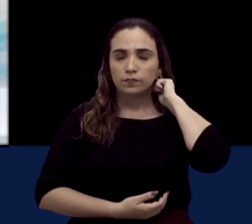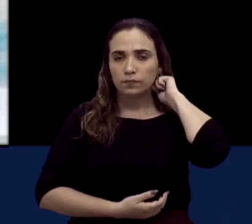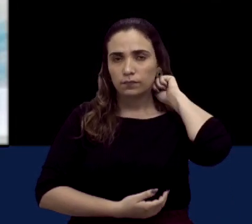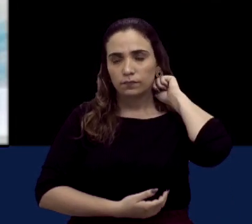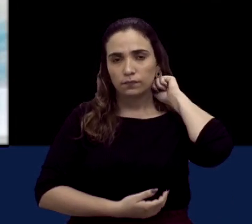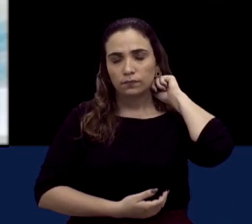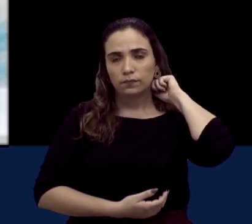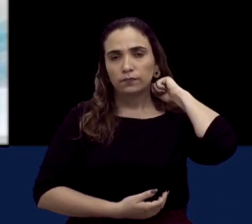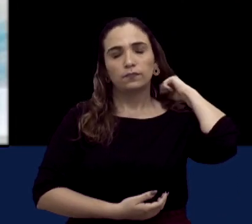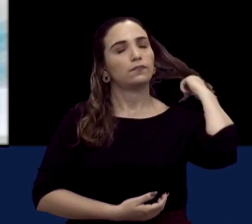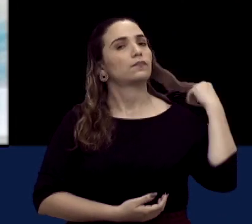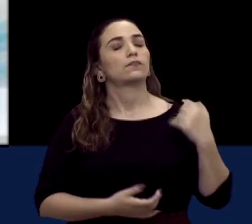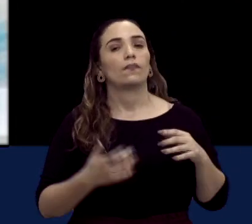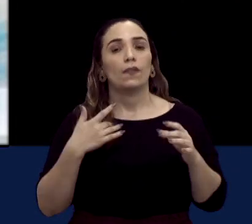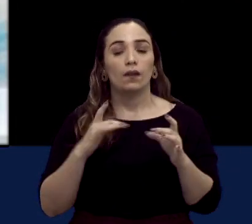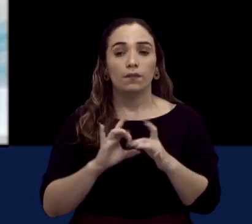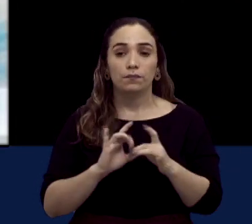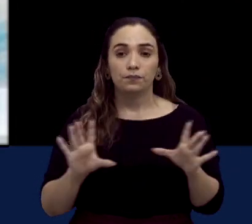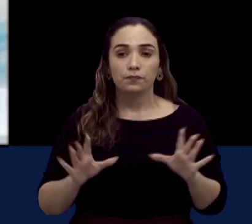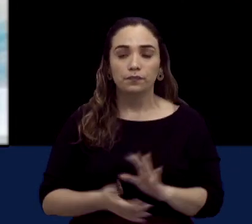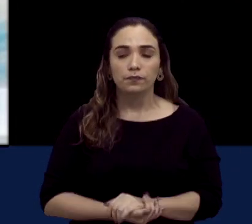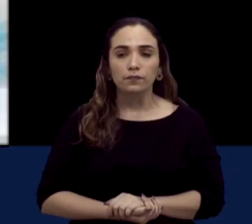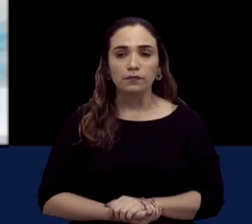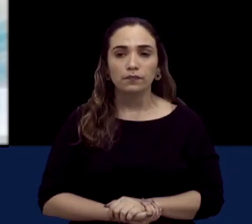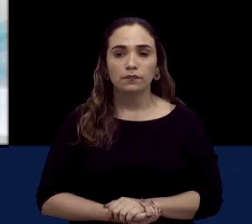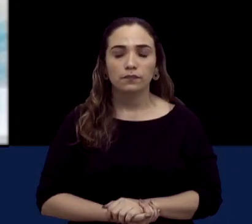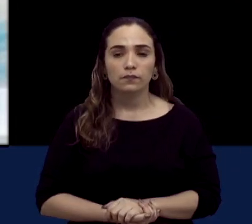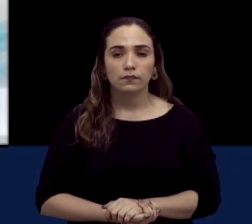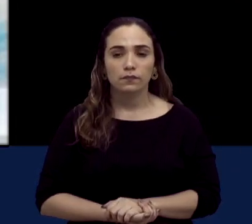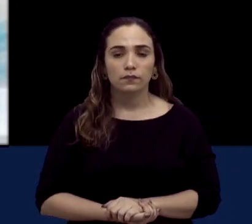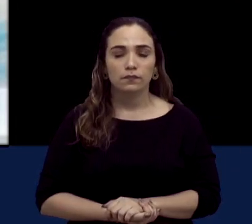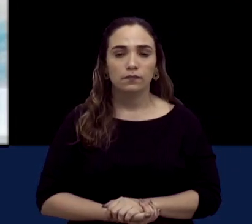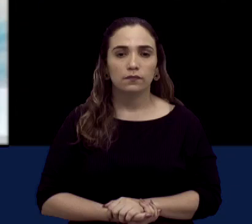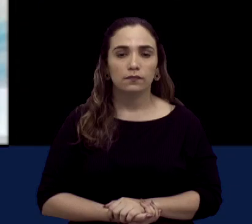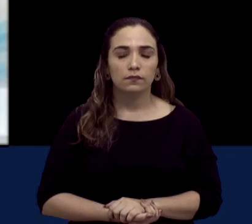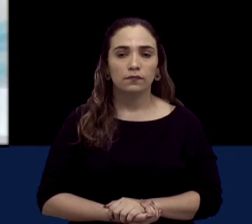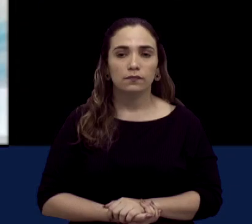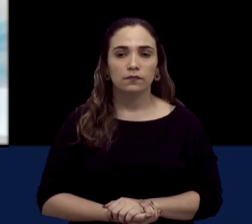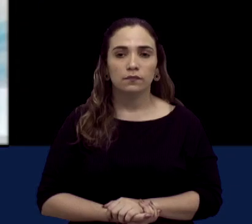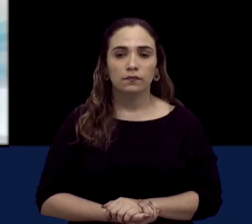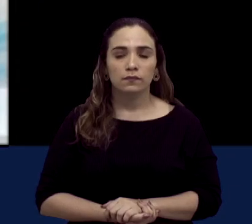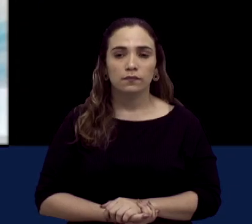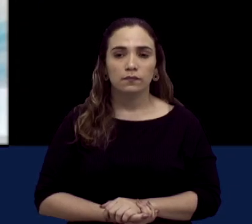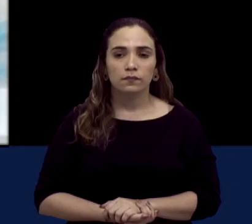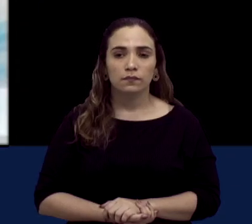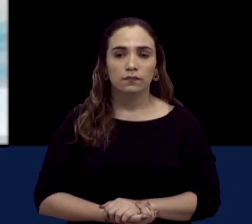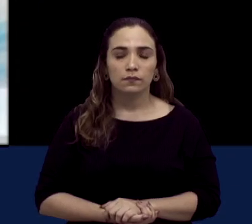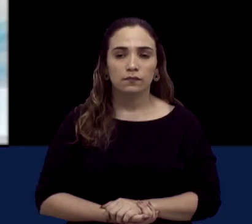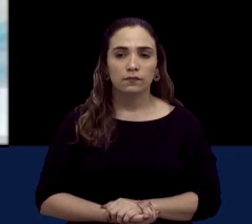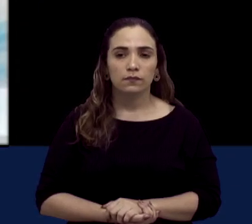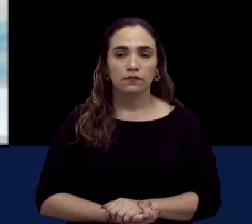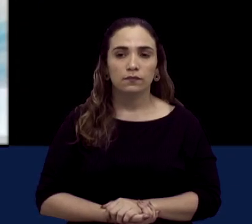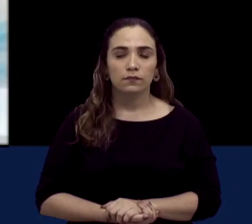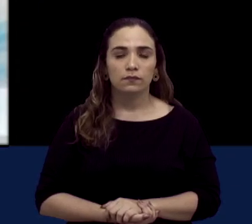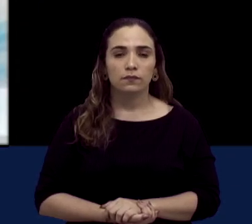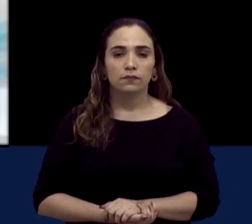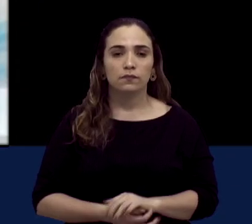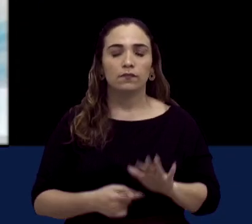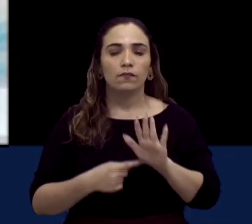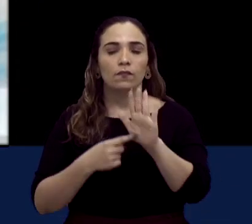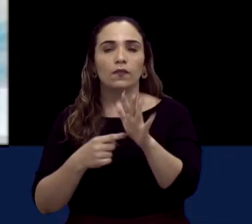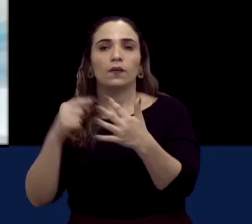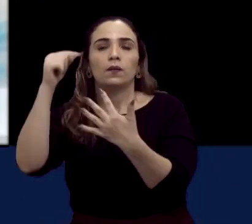fico à disposição. Mas aqui é você, primeiro, a primeira coluna, elencar o grau